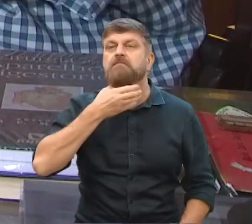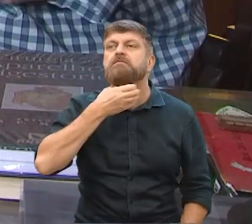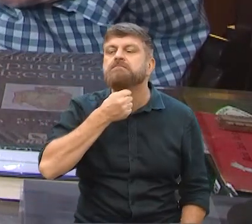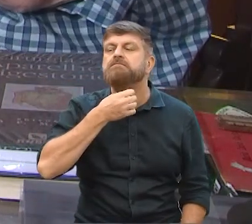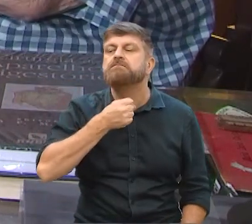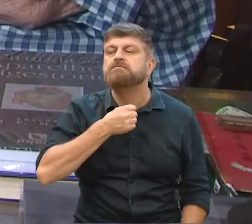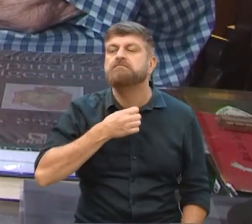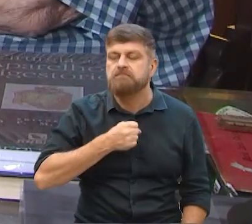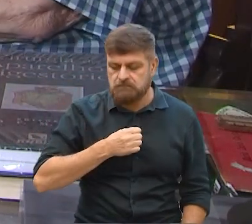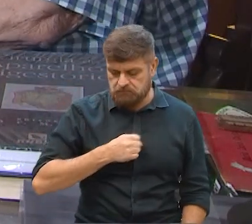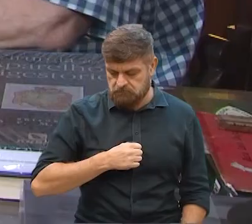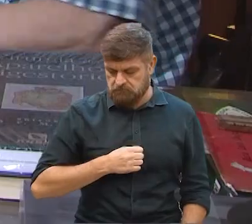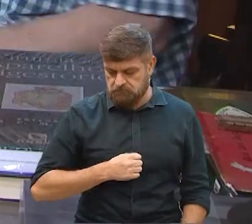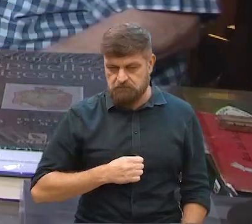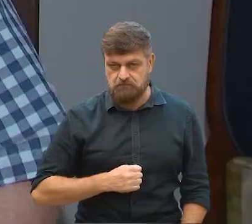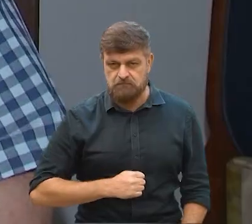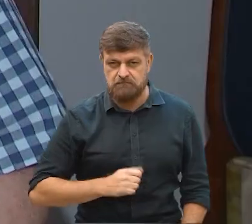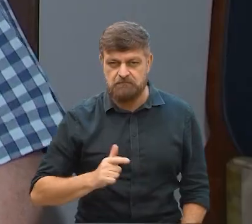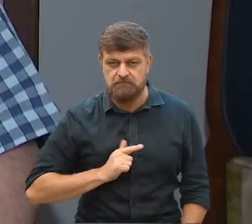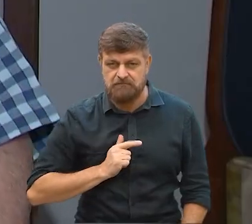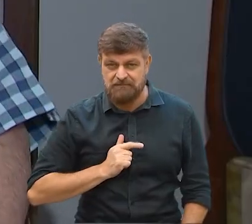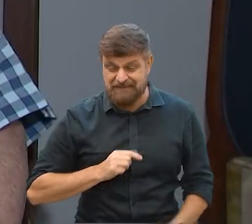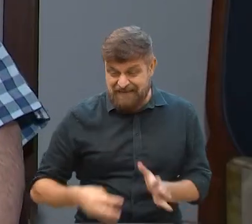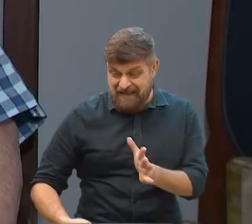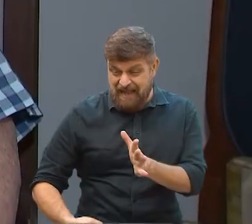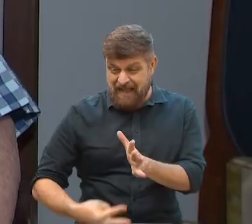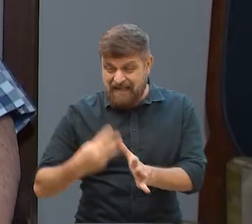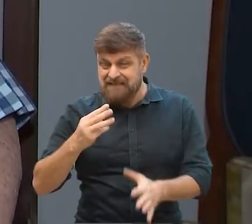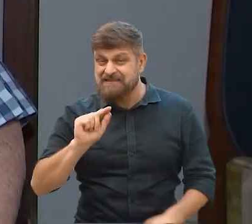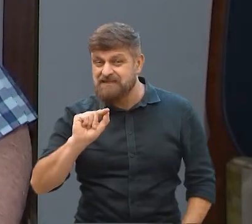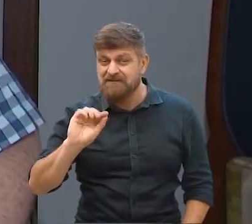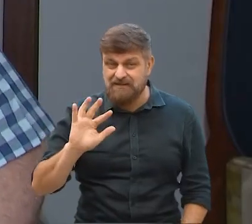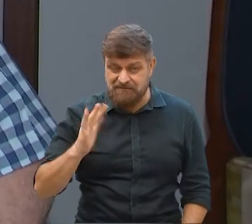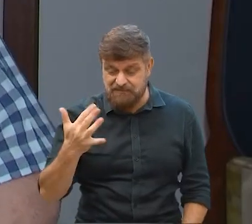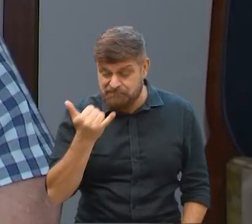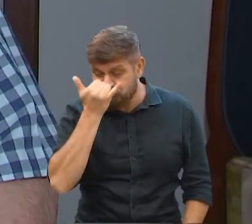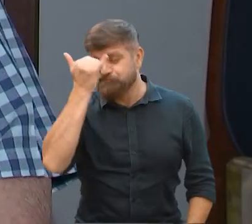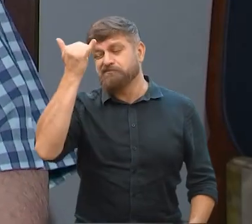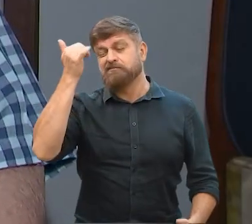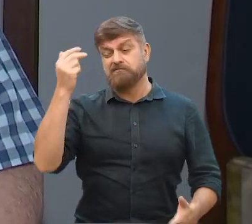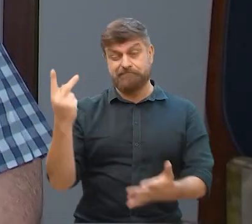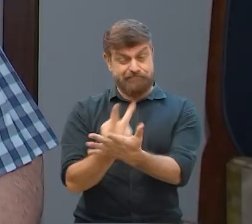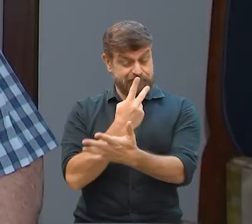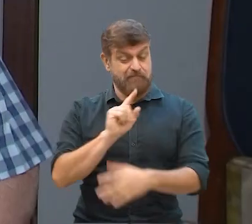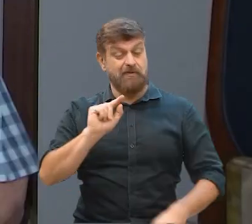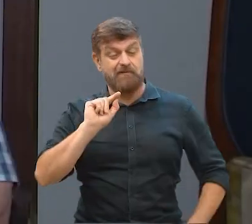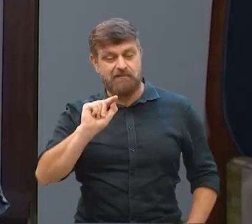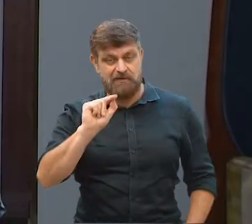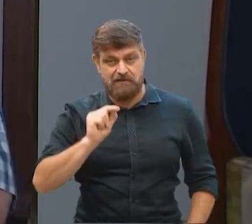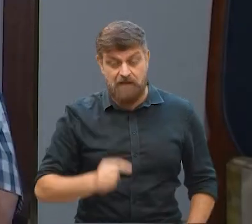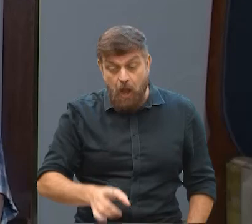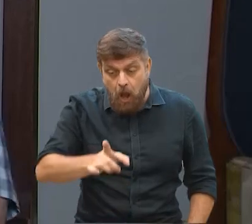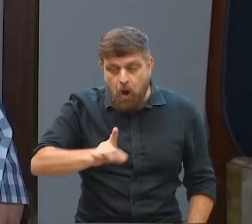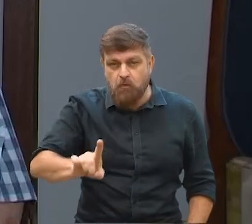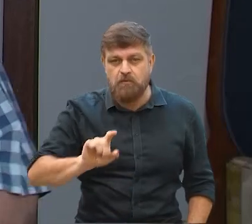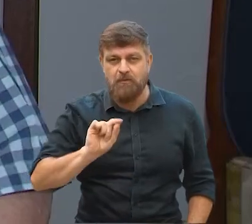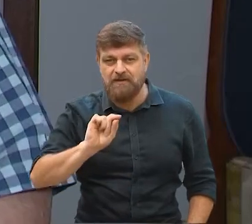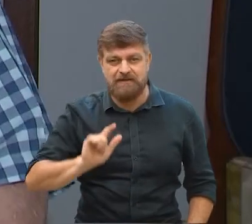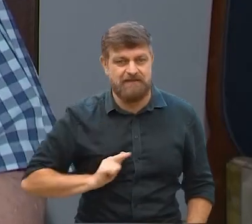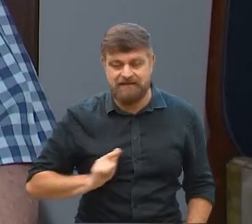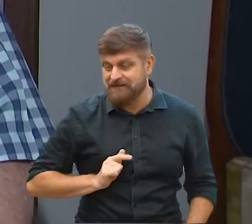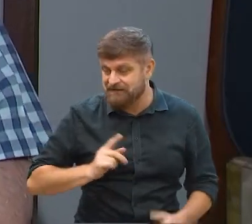as outras imediatamente acima do alimento. Tem um tipo terceiro de onda, chamado terciária, a terceira e